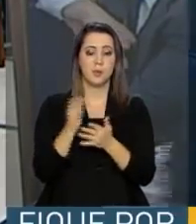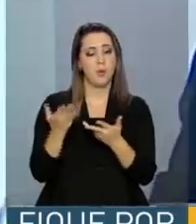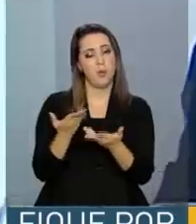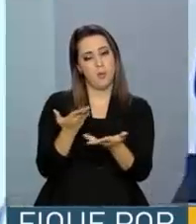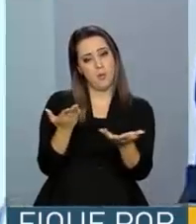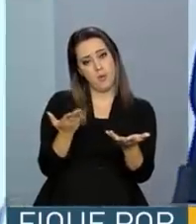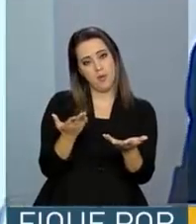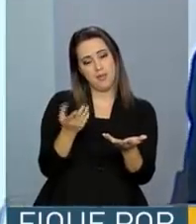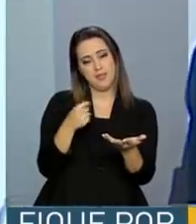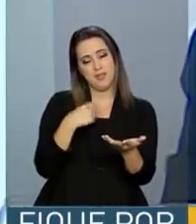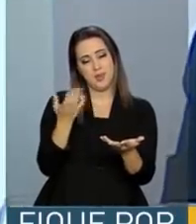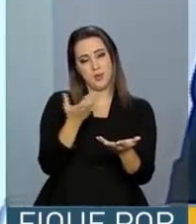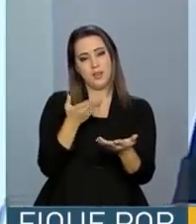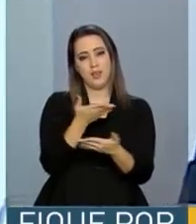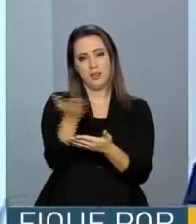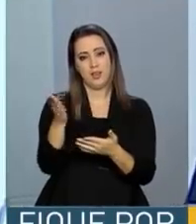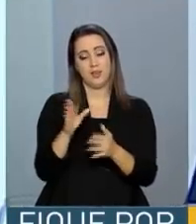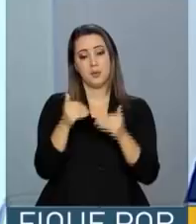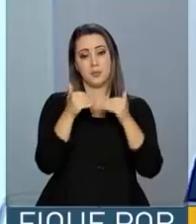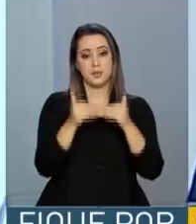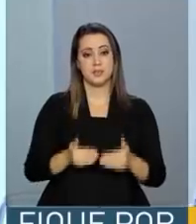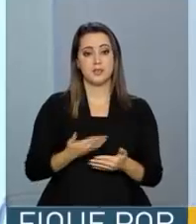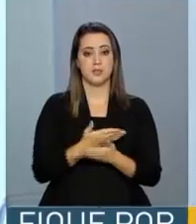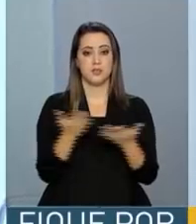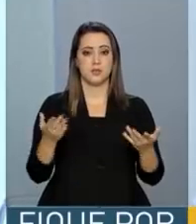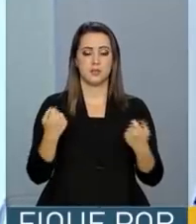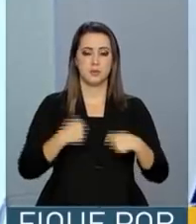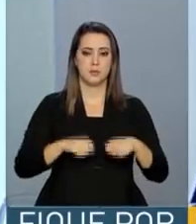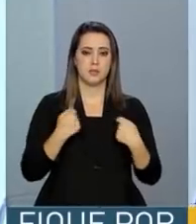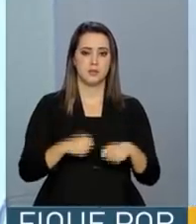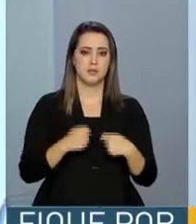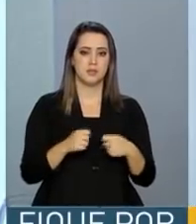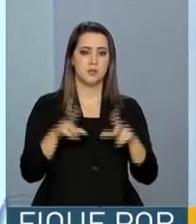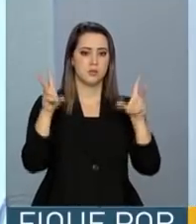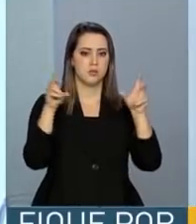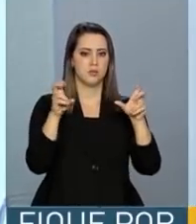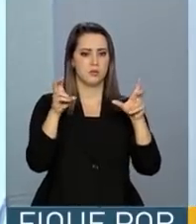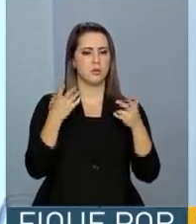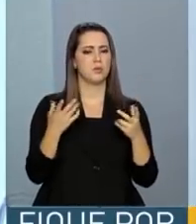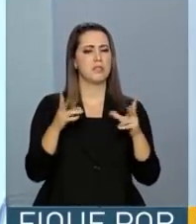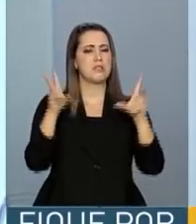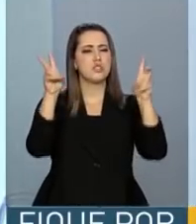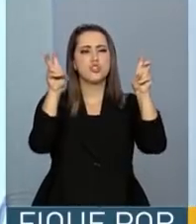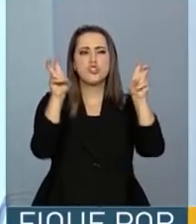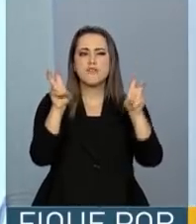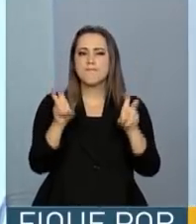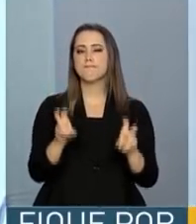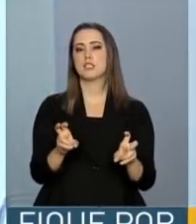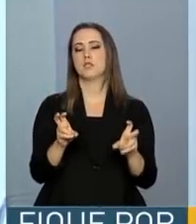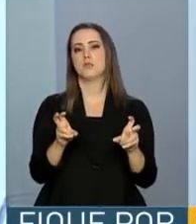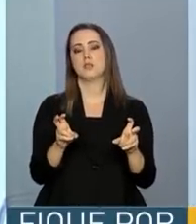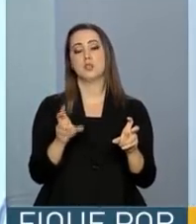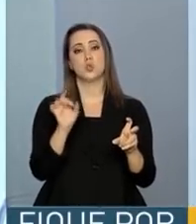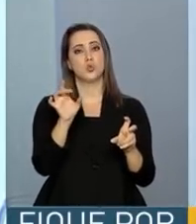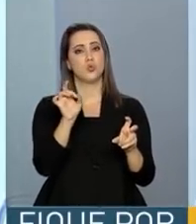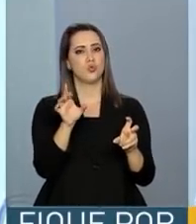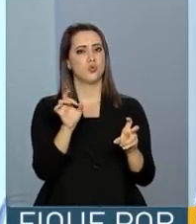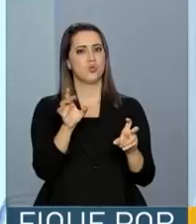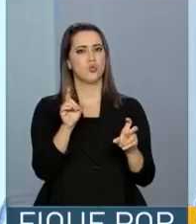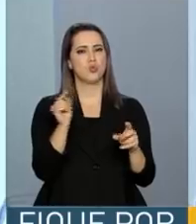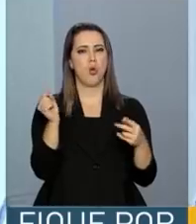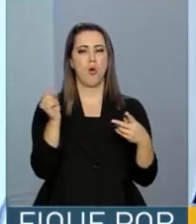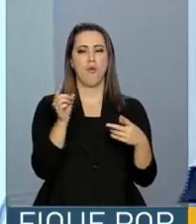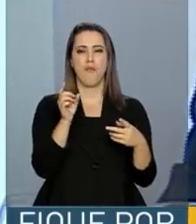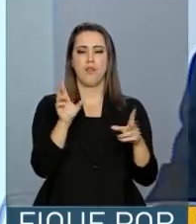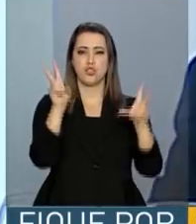de vocês do que também sabe o que é nós precisamos lidar um pouco aspectos conceituais se nós lidar não só com aspectos pontuais